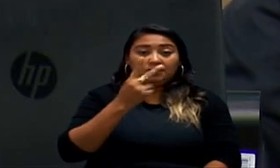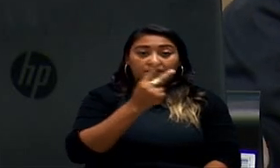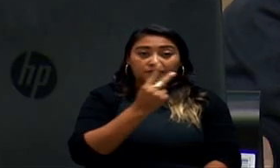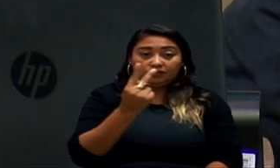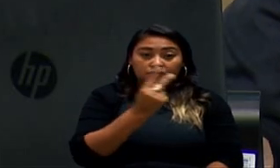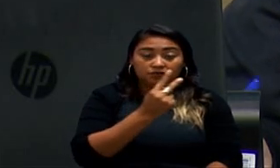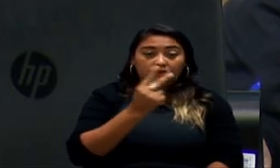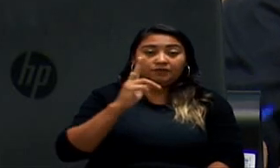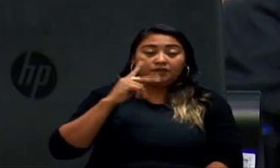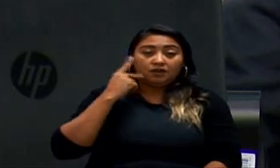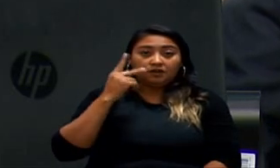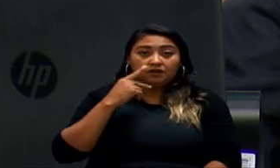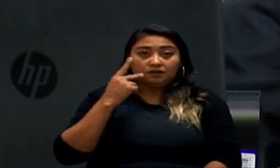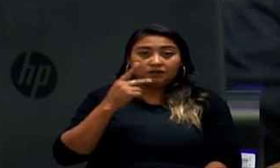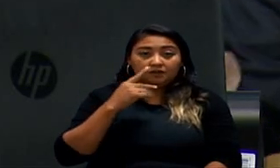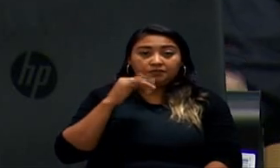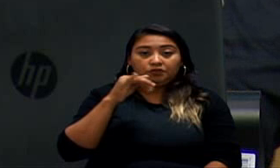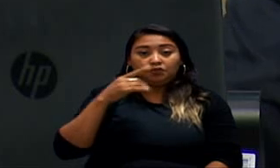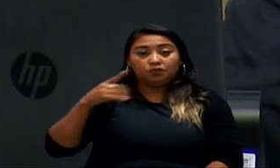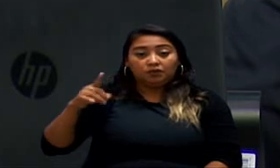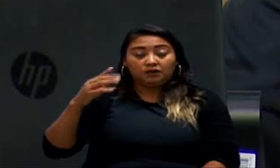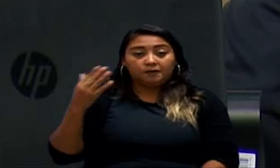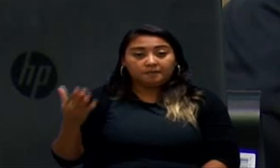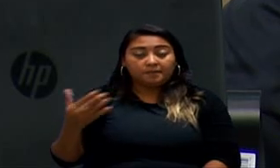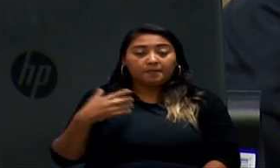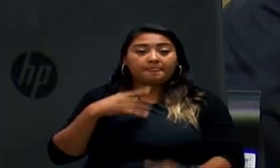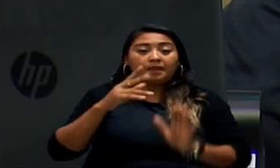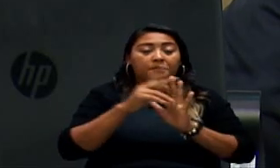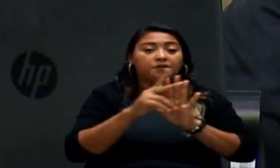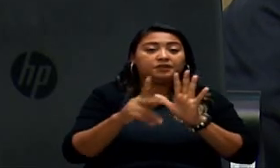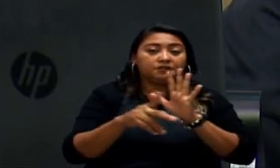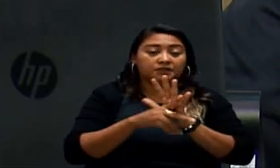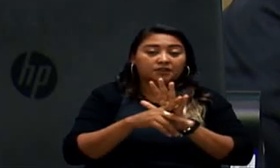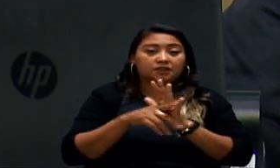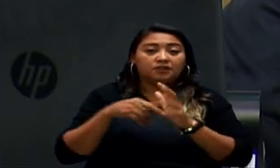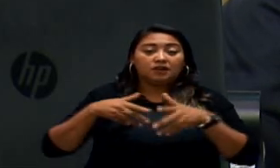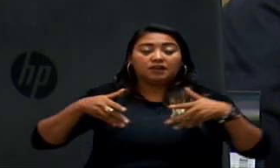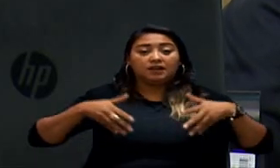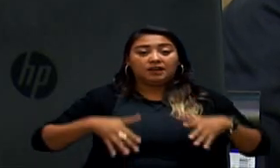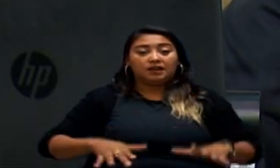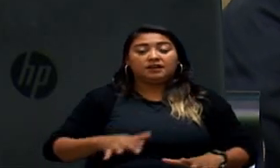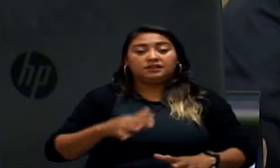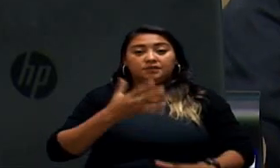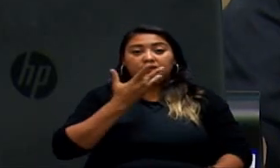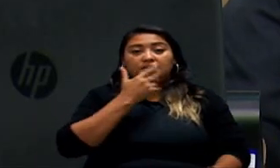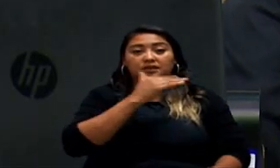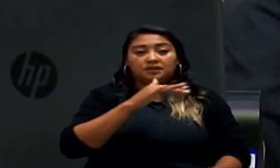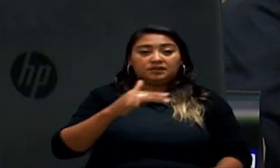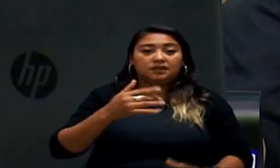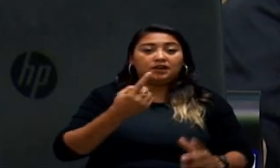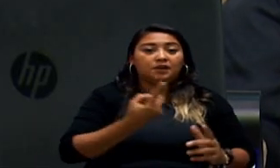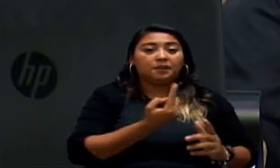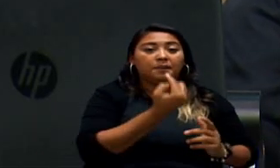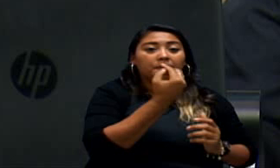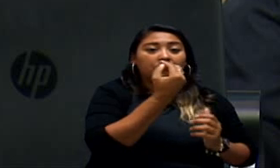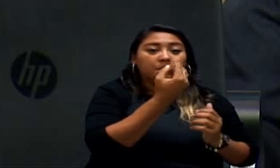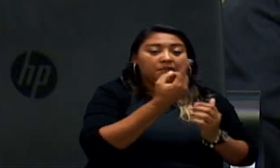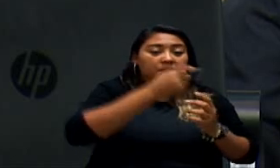74/2022, do vereador João Donizete, que se o projeto nasce uma criança e planta-se uma árvore.